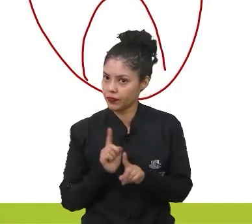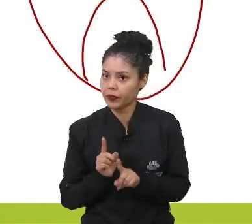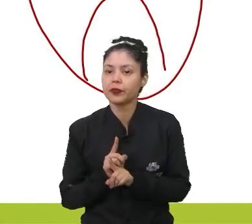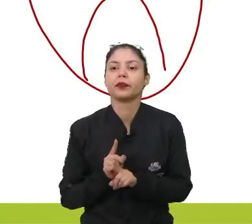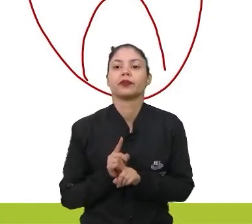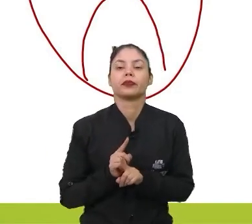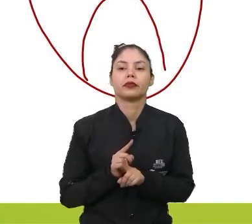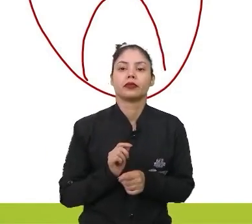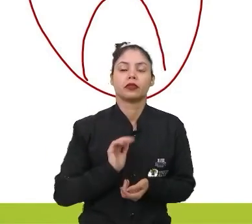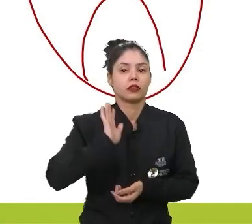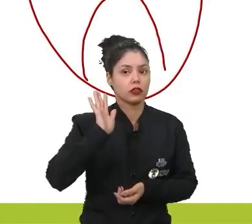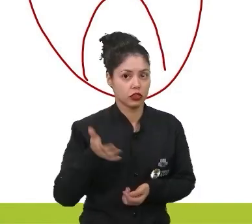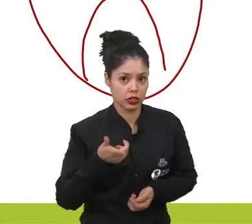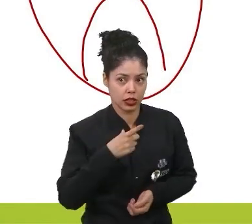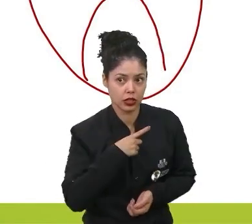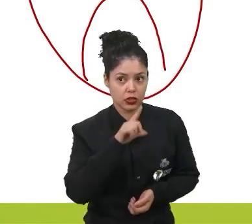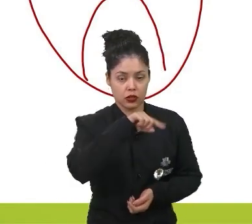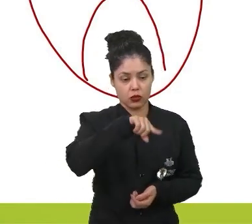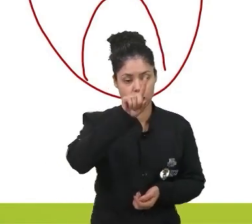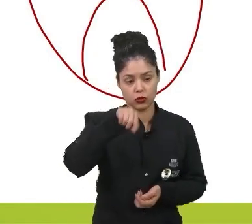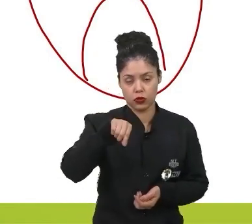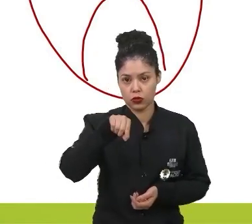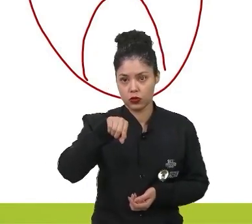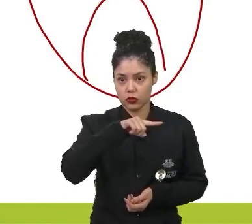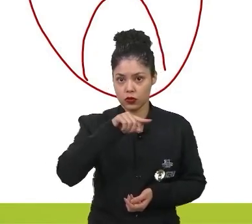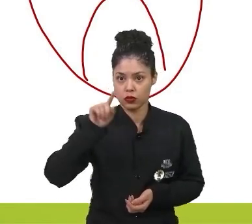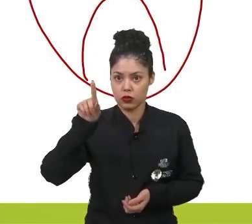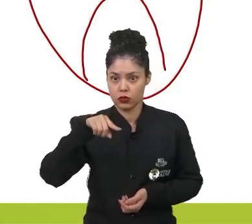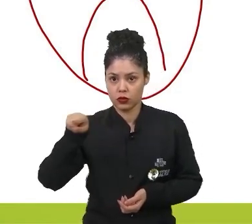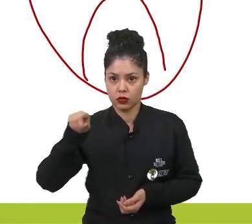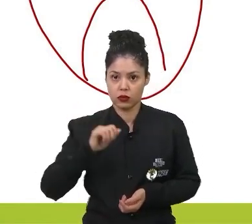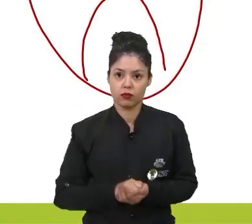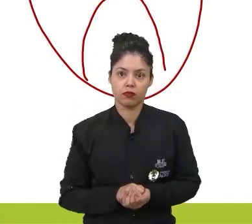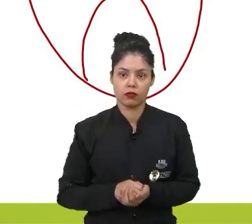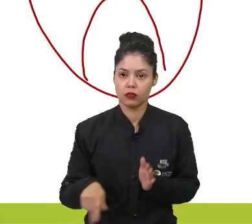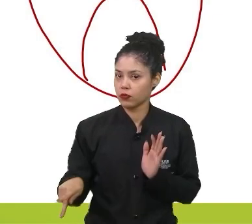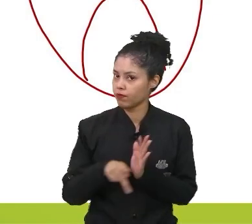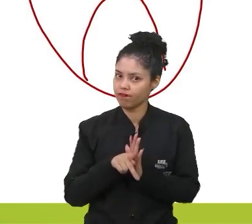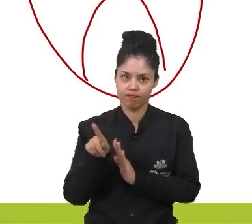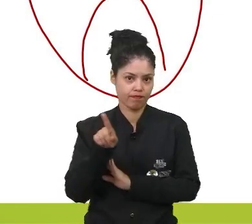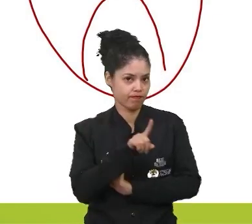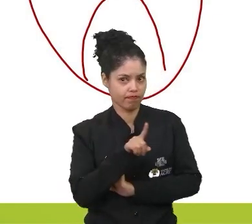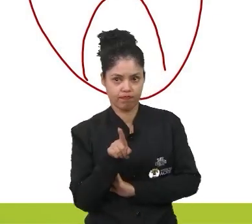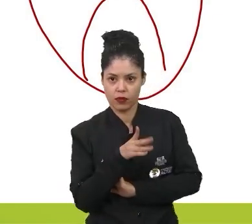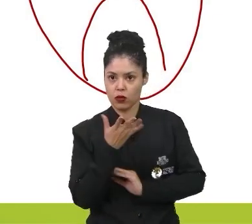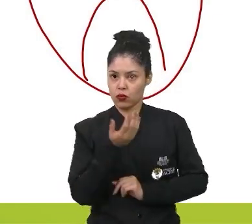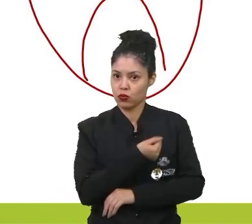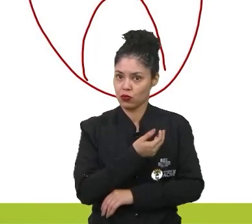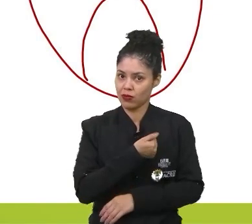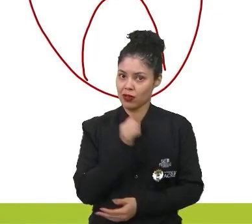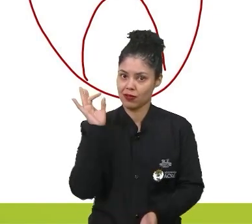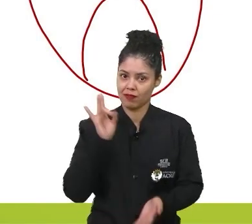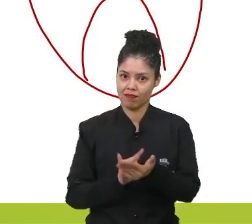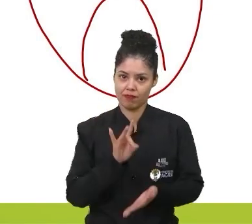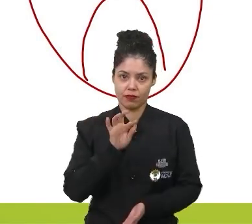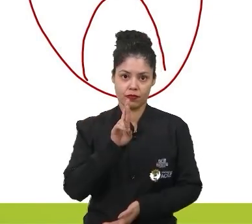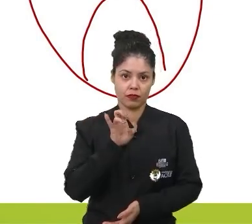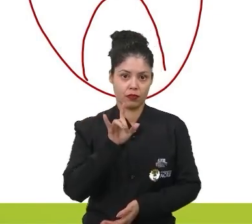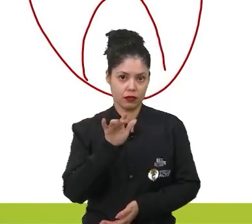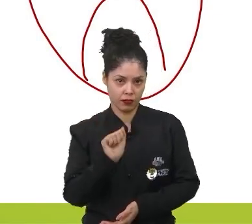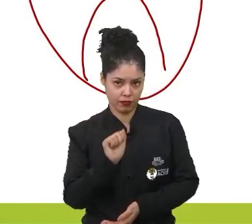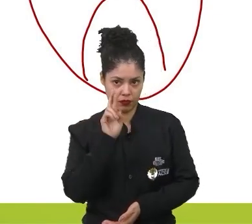tá bom? Se eu tenho um delta negativo, o x não pertence aos números reais, tá